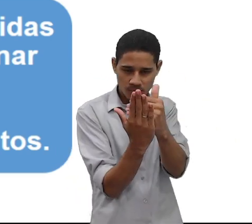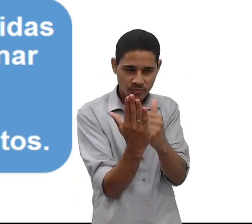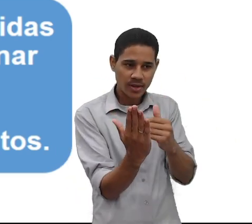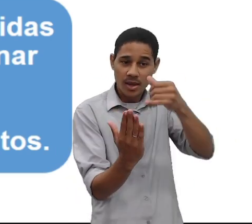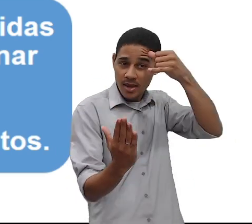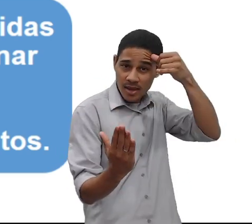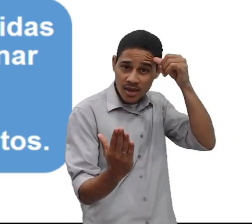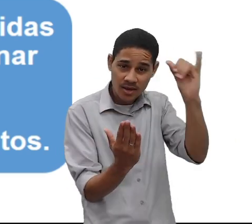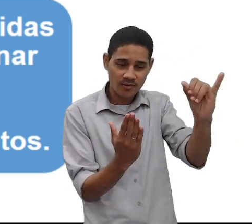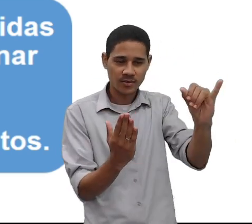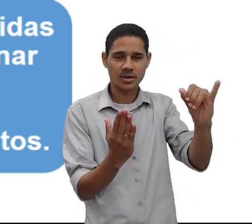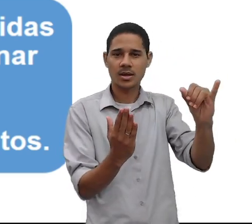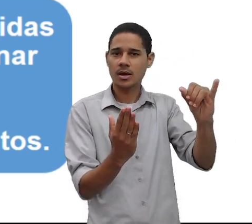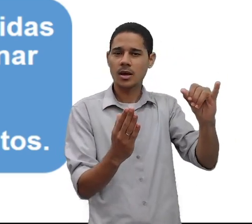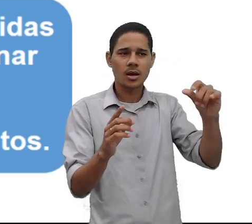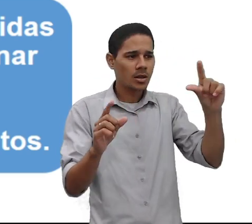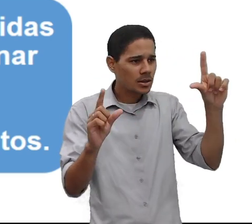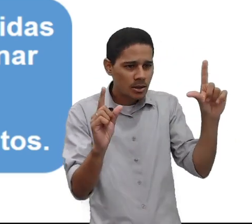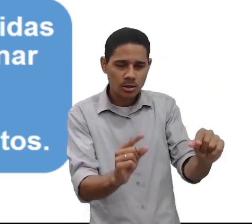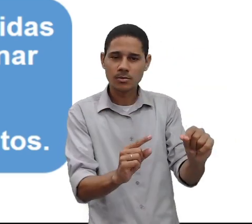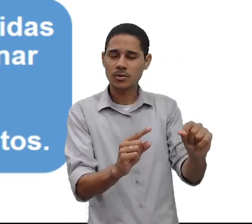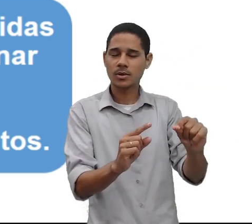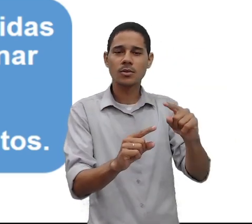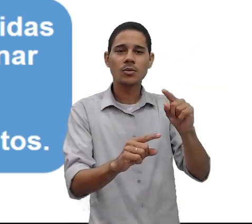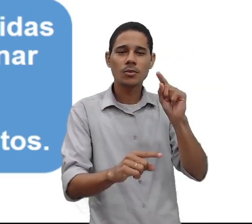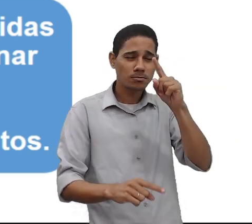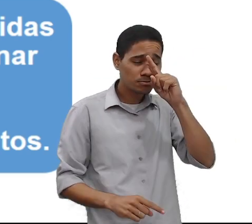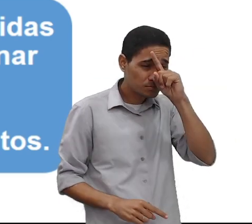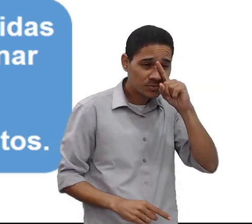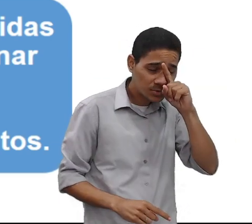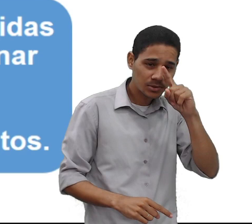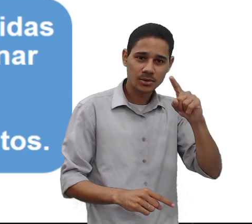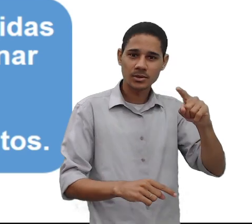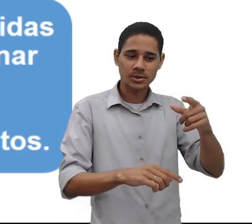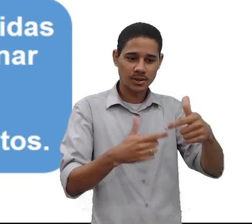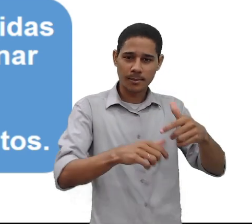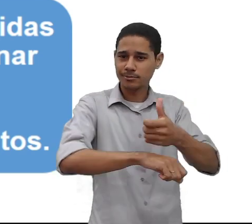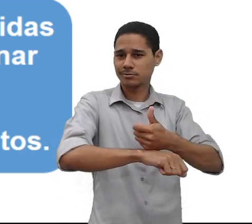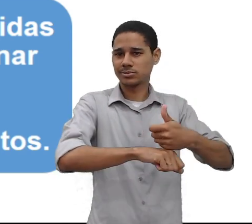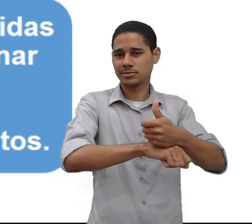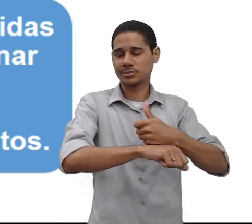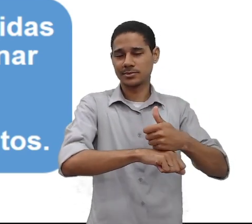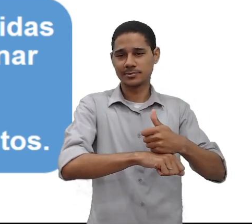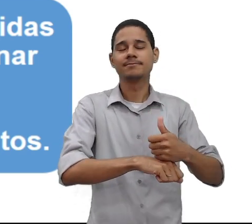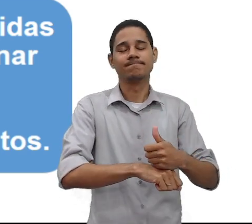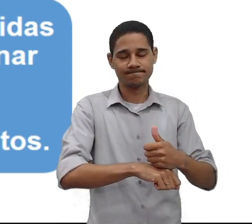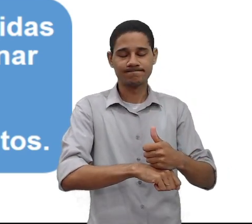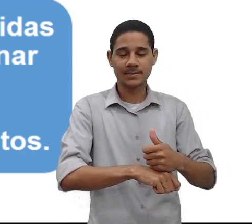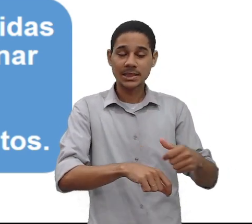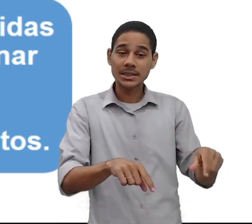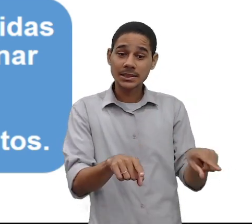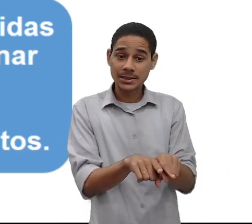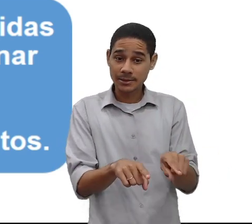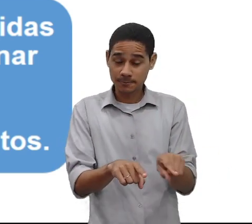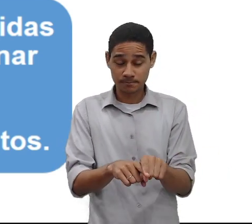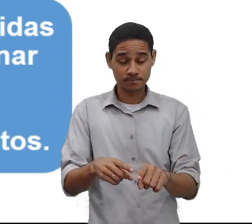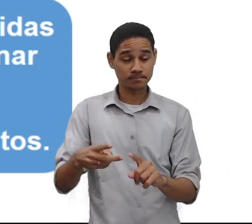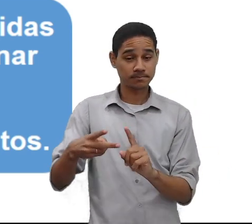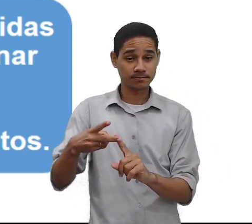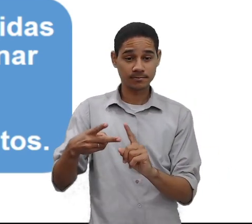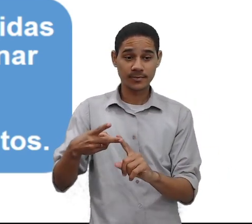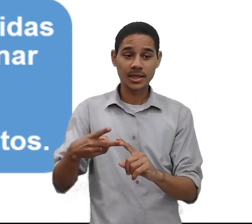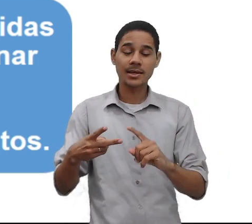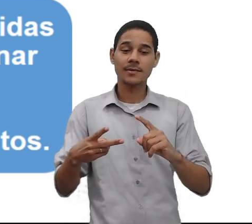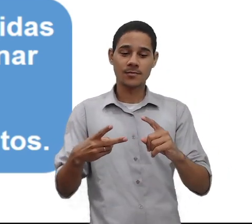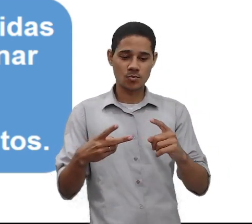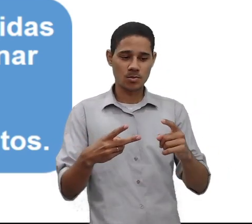evitar, eliminar, minimizar ou controlar os riscos ocupacionais. E o controle de perdas nada mais é de